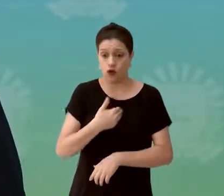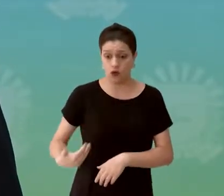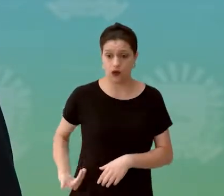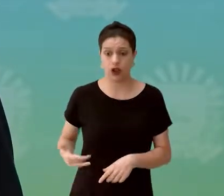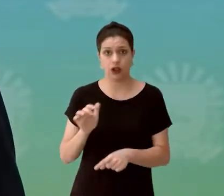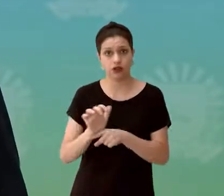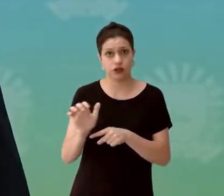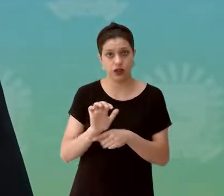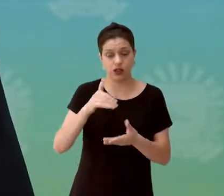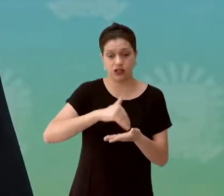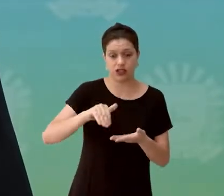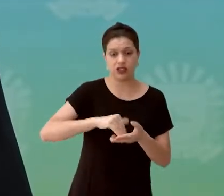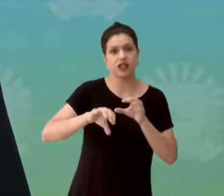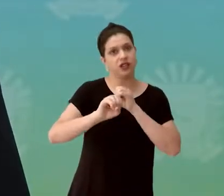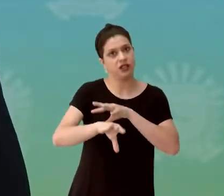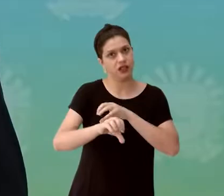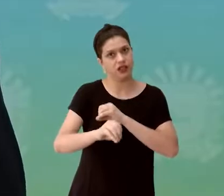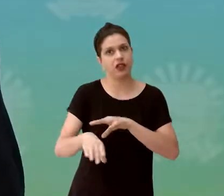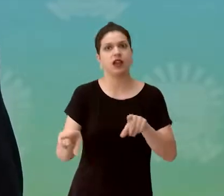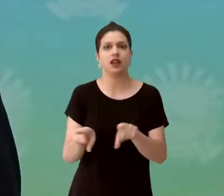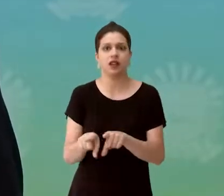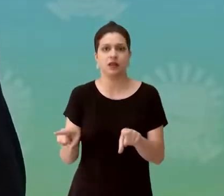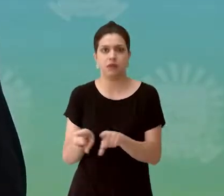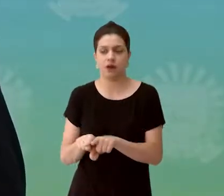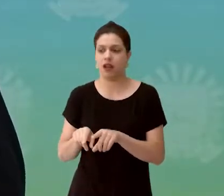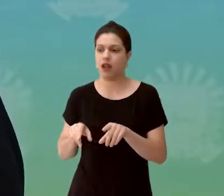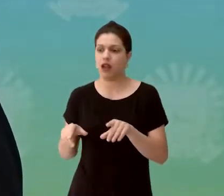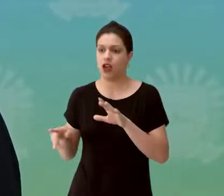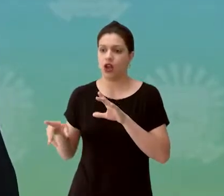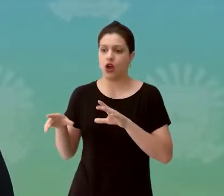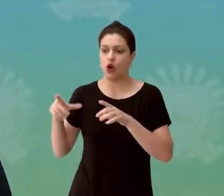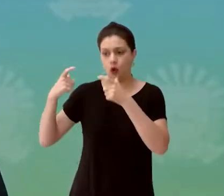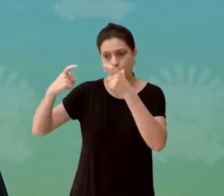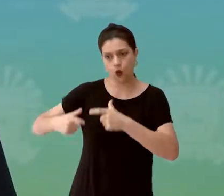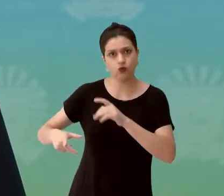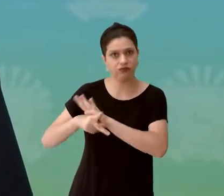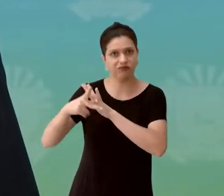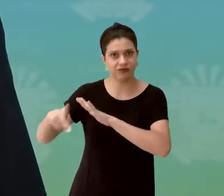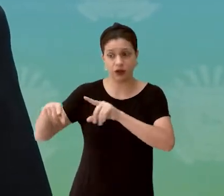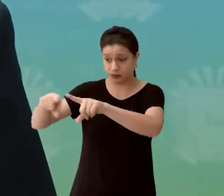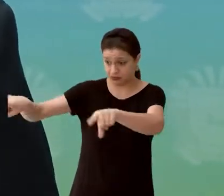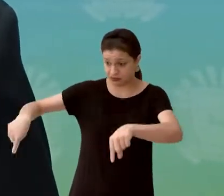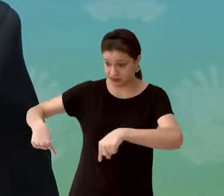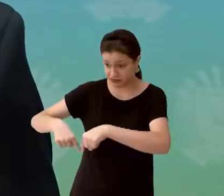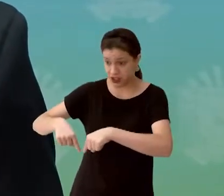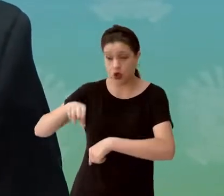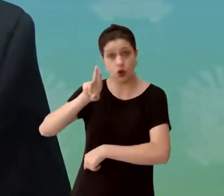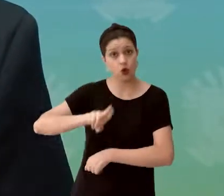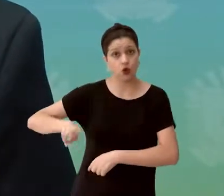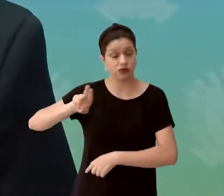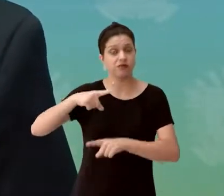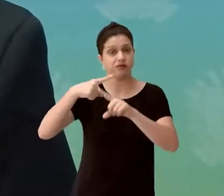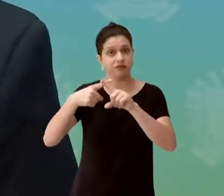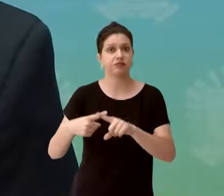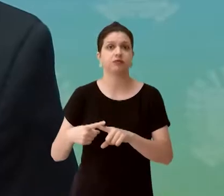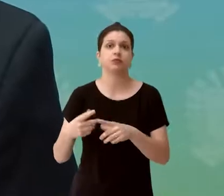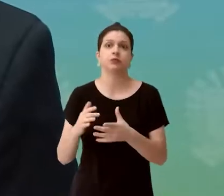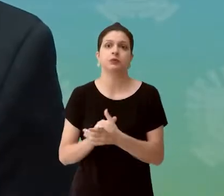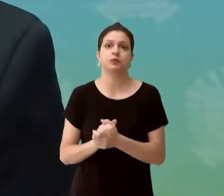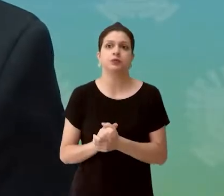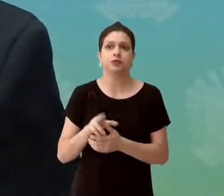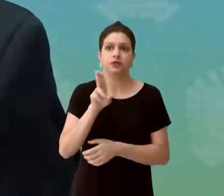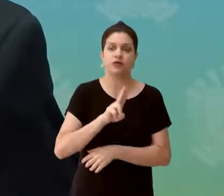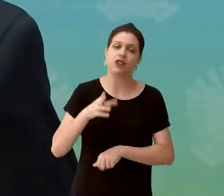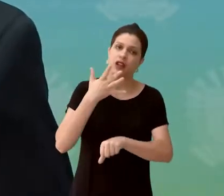estado, através da Secretaria de Educação, com as atléticas, para que as atléticas possam usufruir desses espaços das escolas,